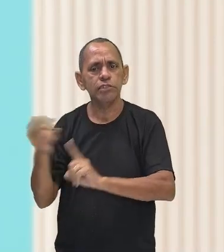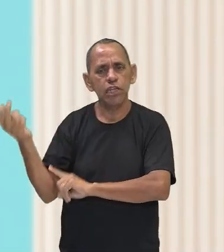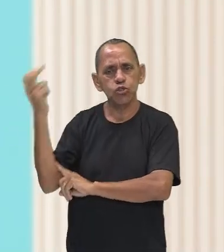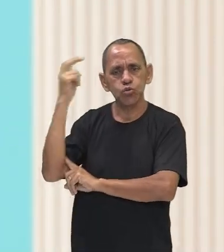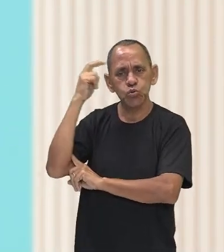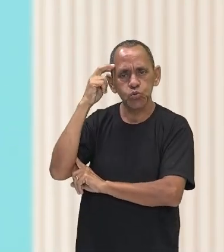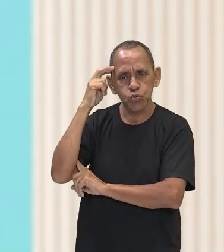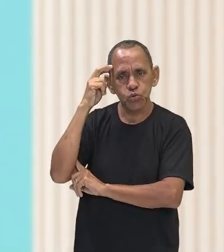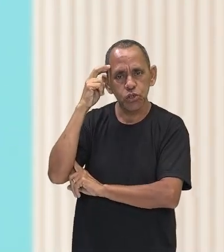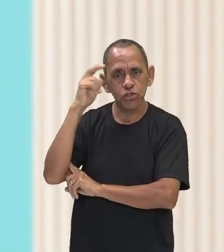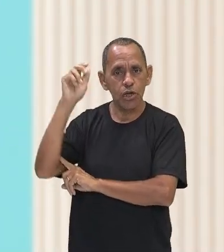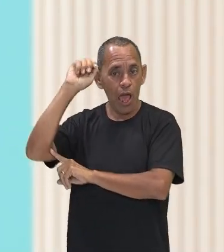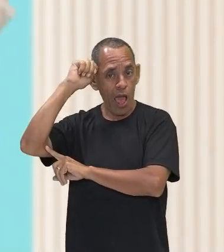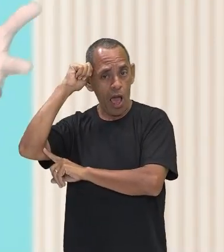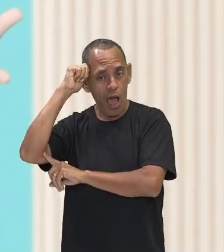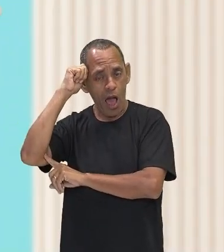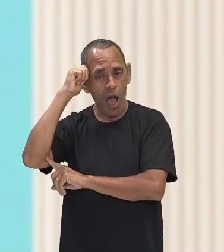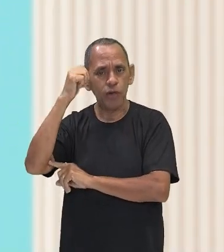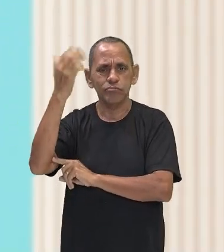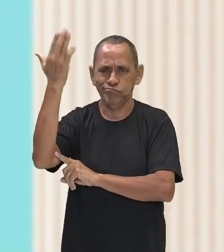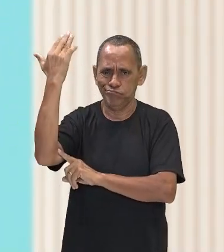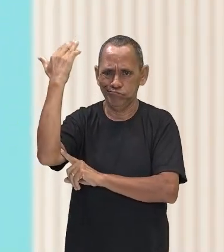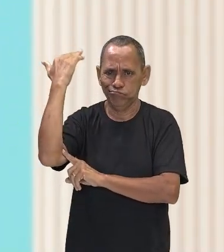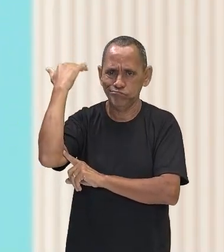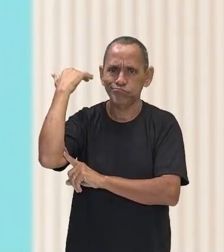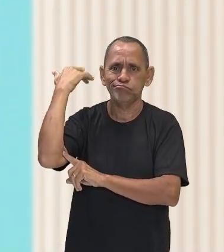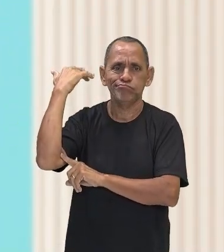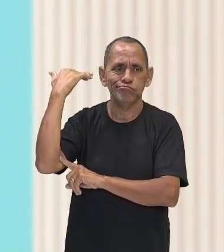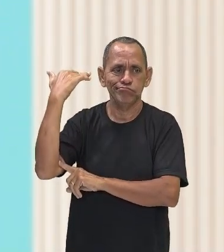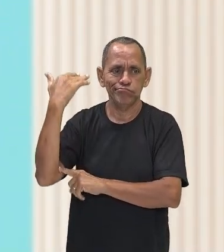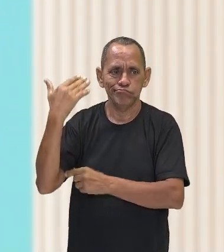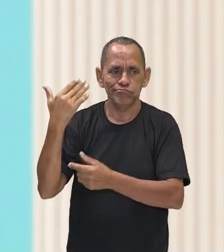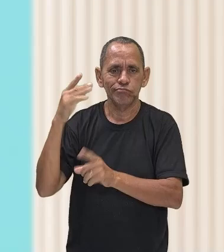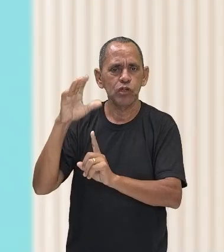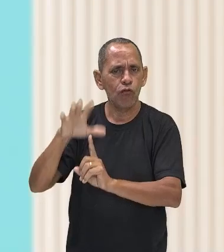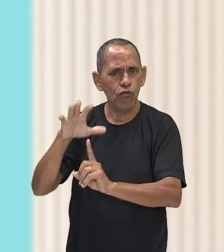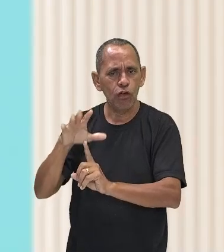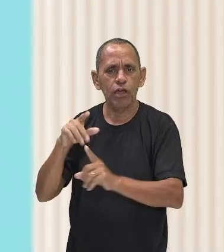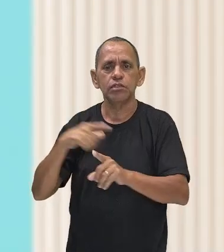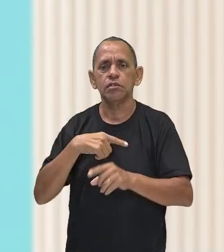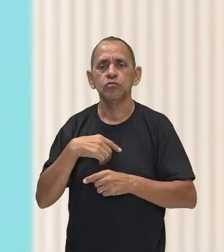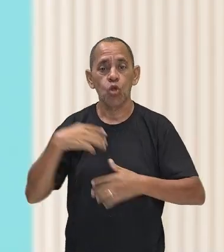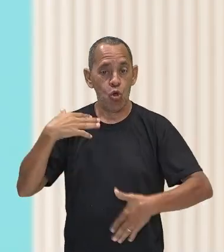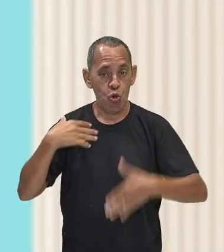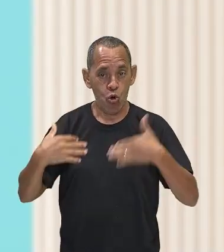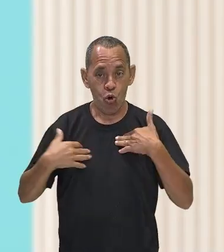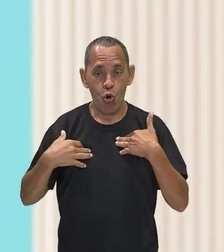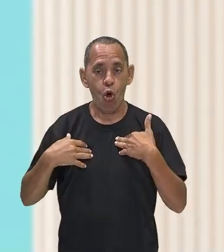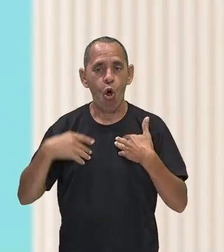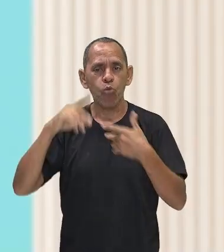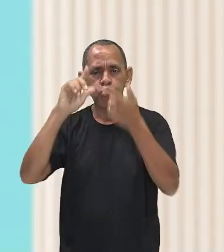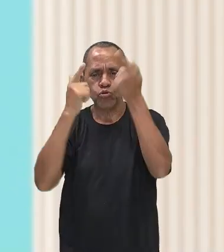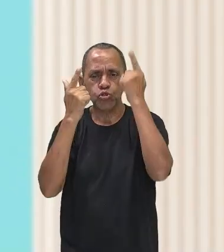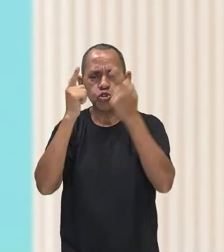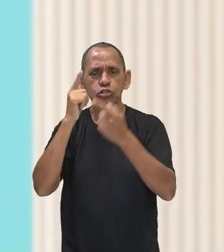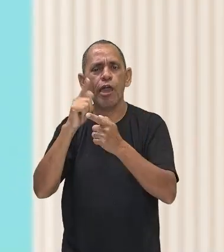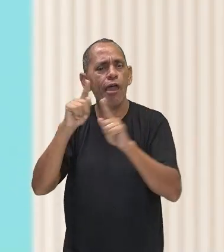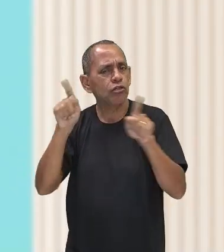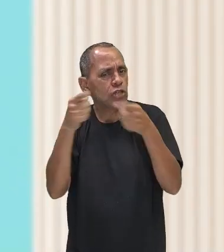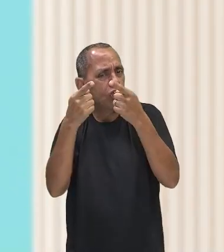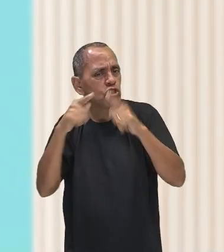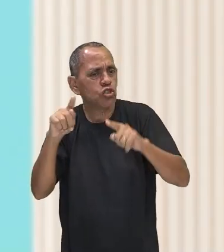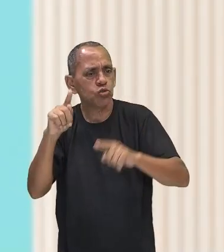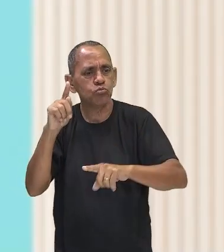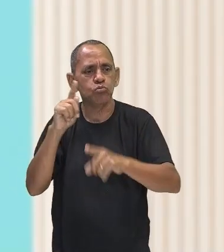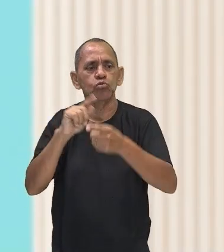né afro descendentes né onde o corpo na nos gestos da música são bastante sensuais